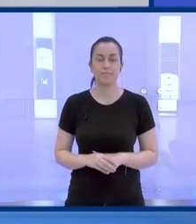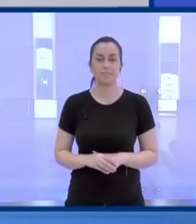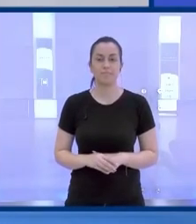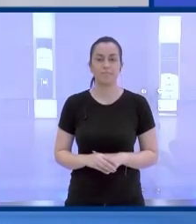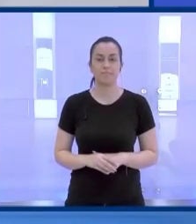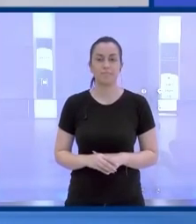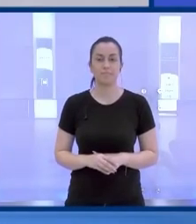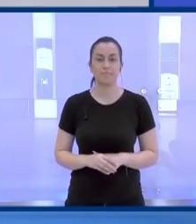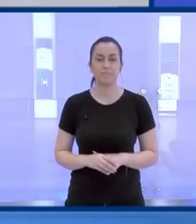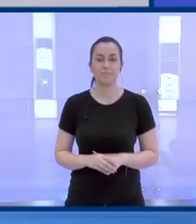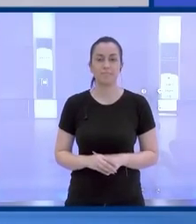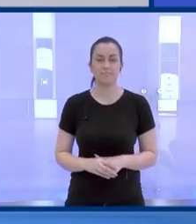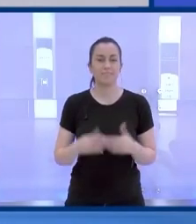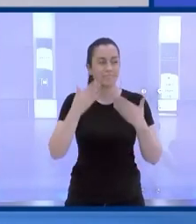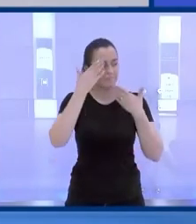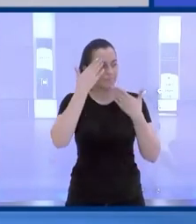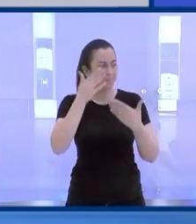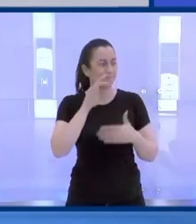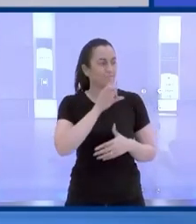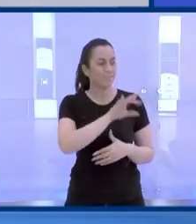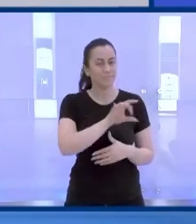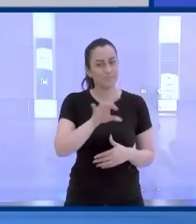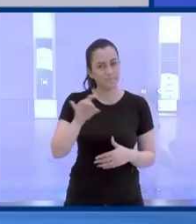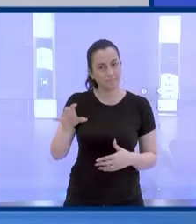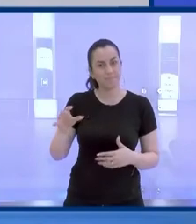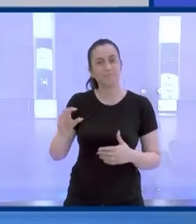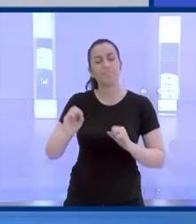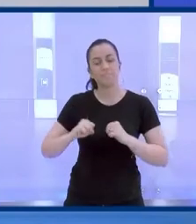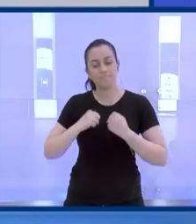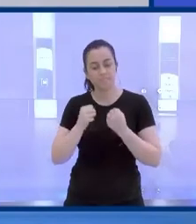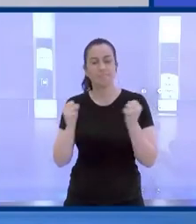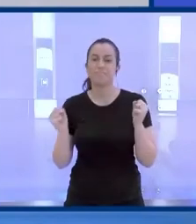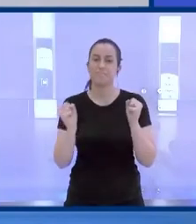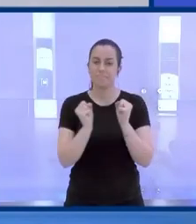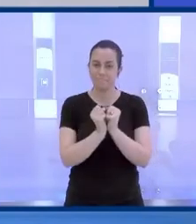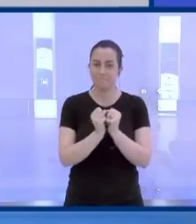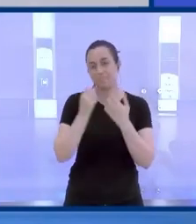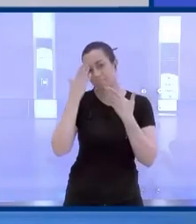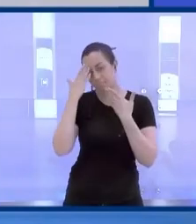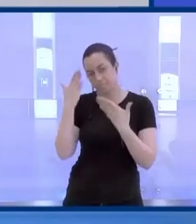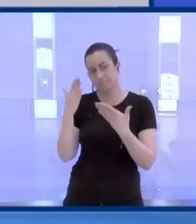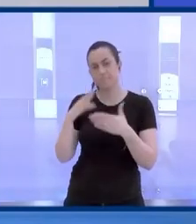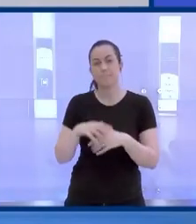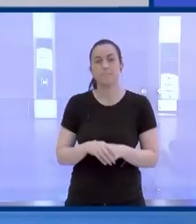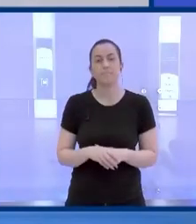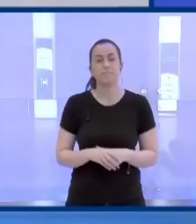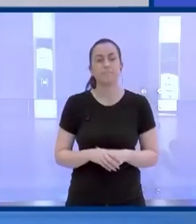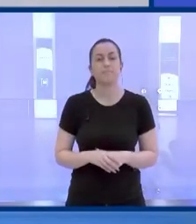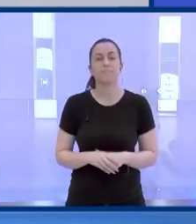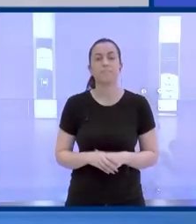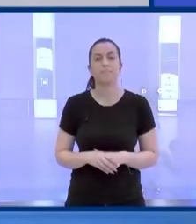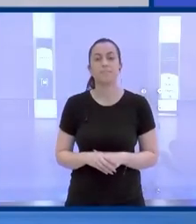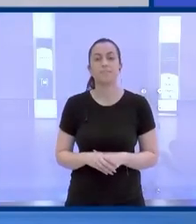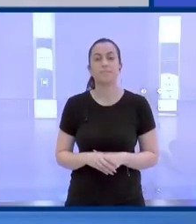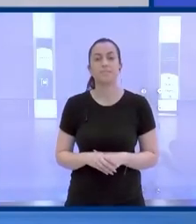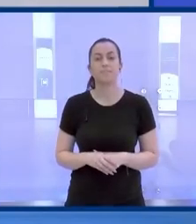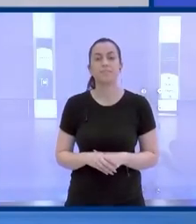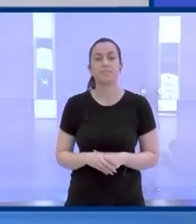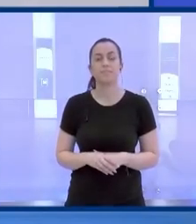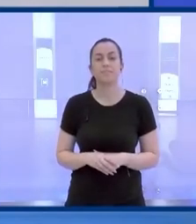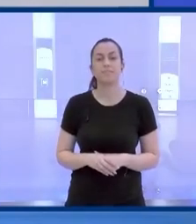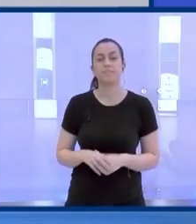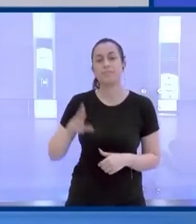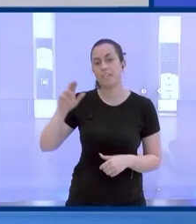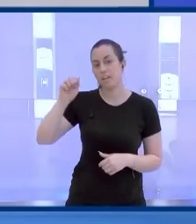Muito obrigado, Guilherme. Quero cumprimentar todos que nos acompanham, da nossa equipe aqui, nosso vice-governador, delegado